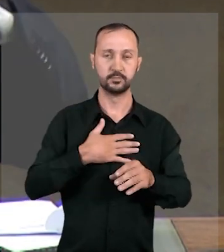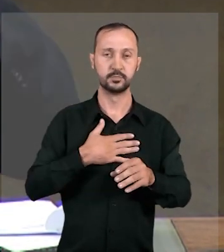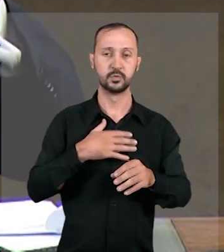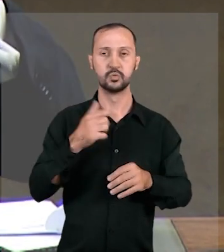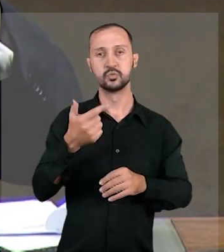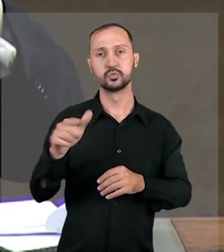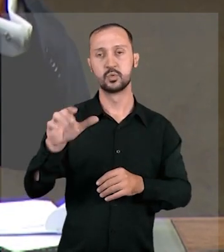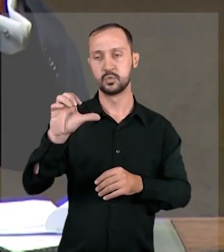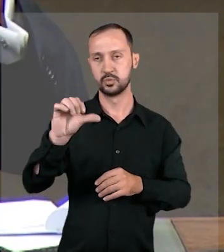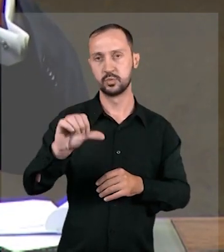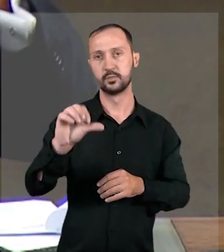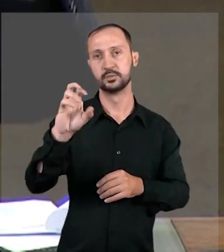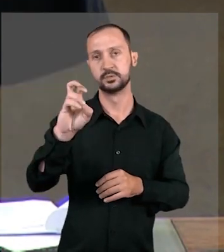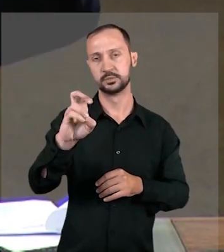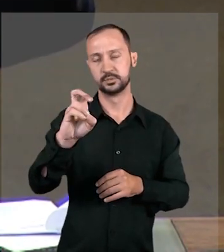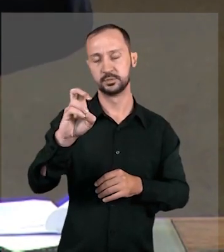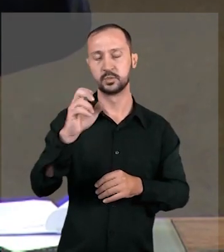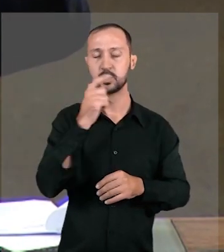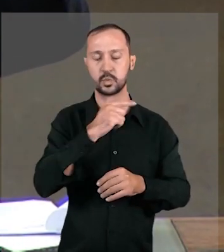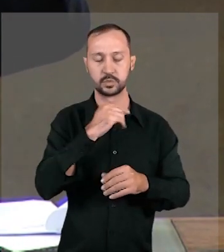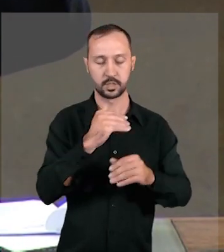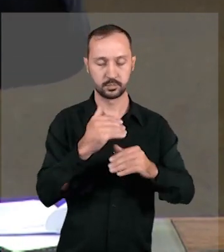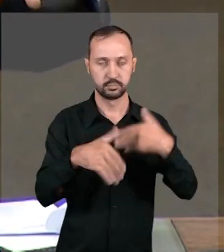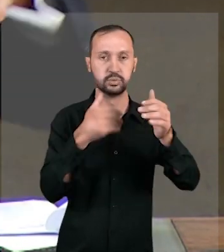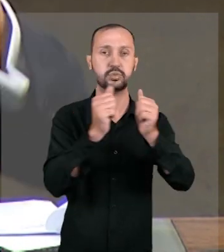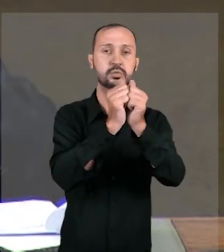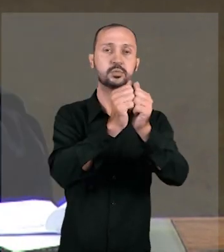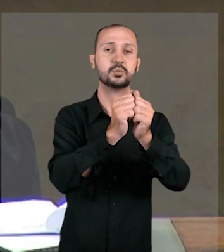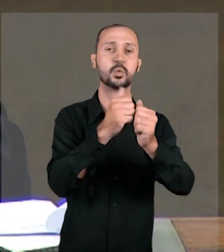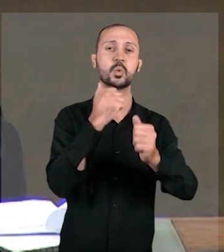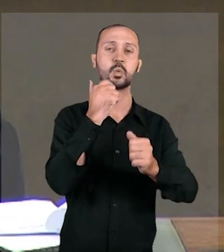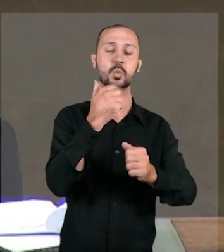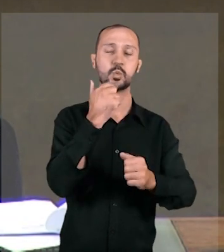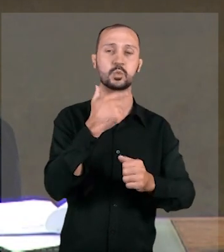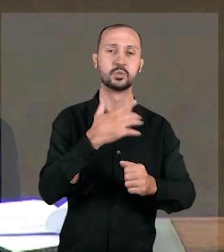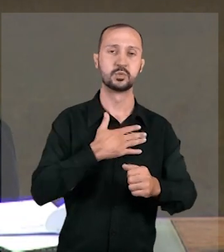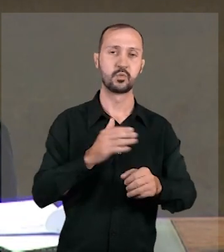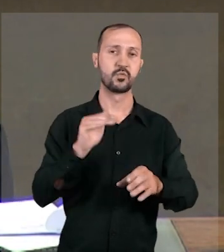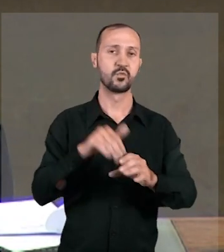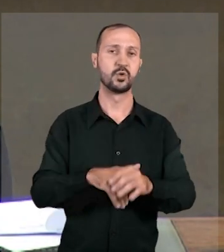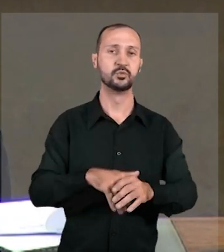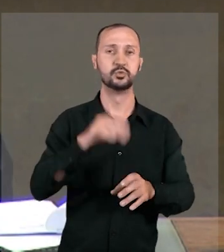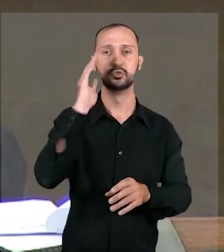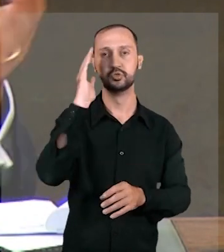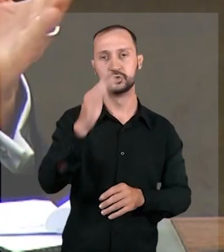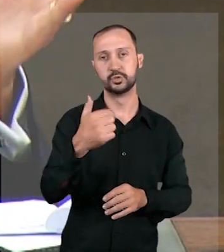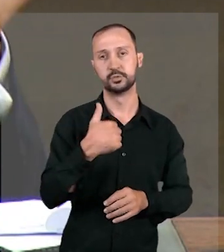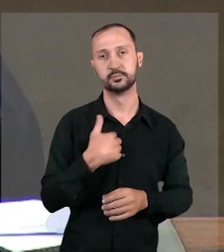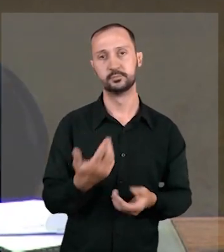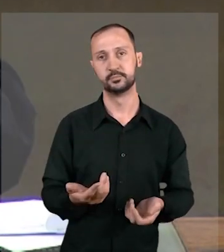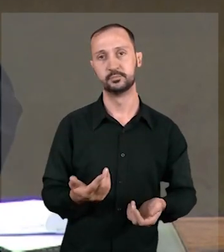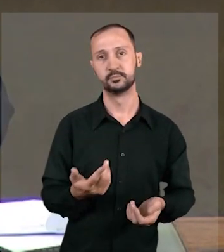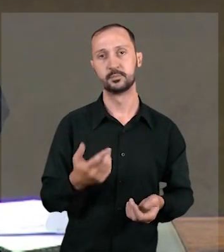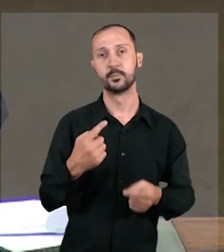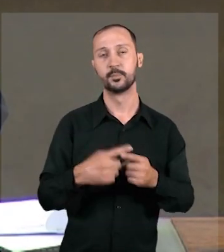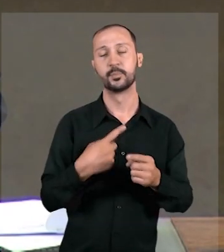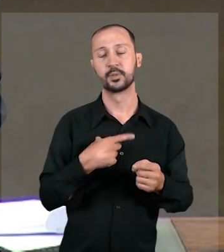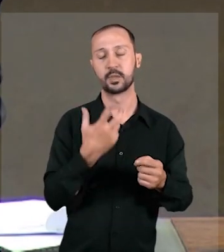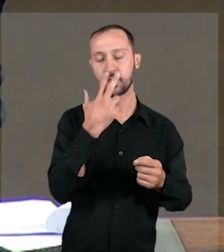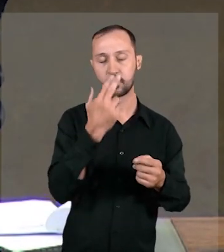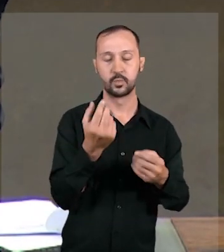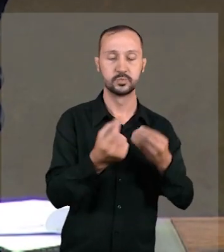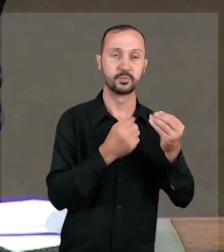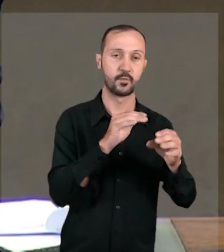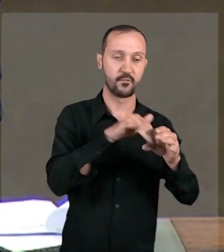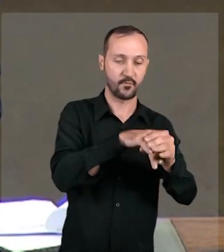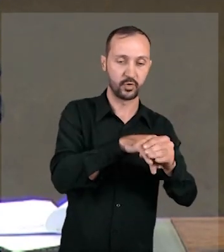outros 95 que entram não se elegeram com votação direta do eleitorado, se elegeram por transferência